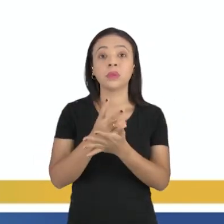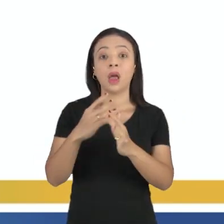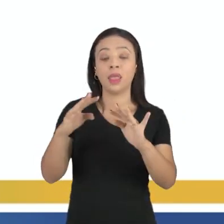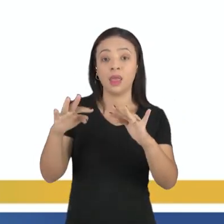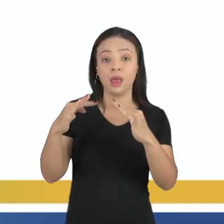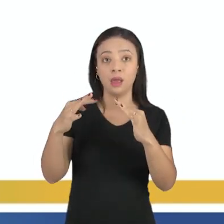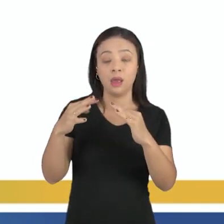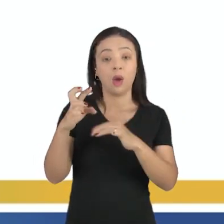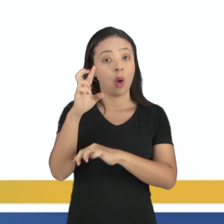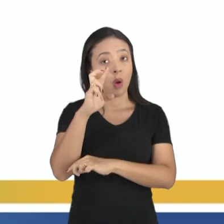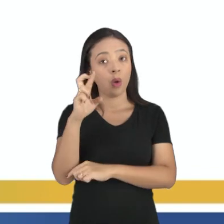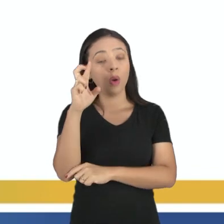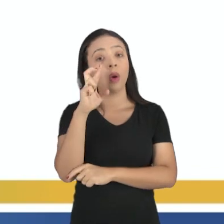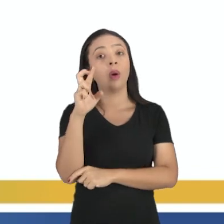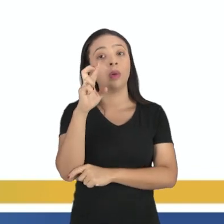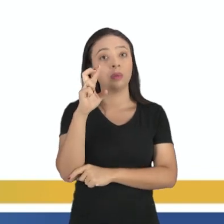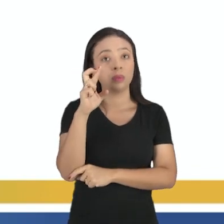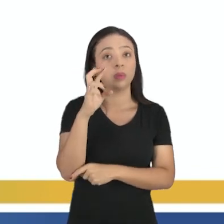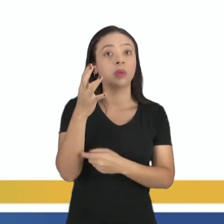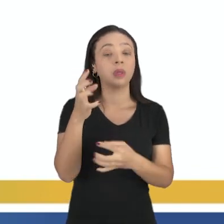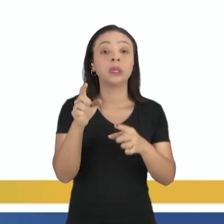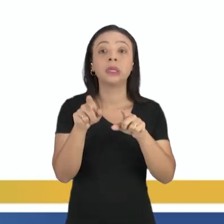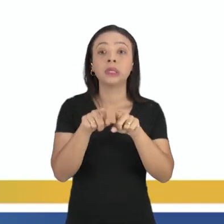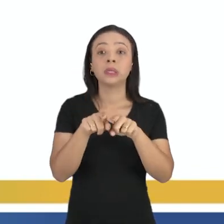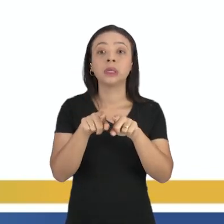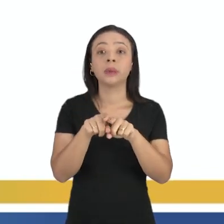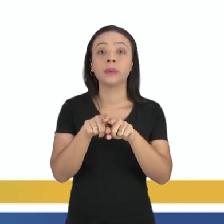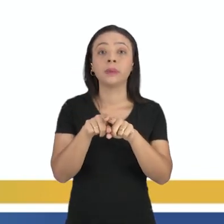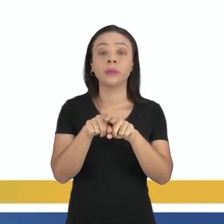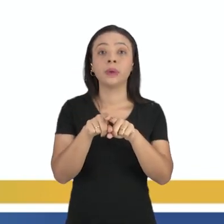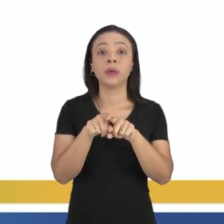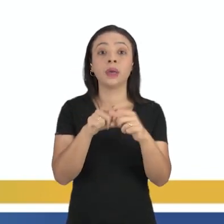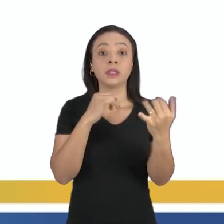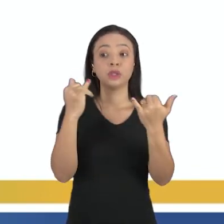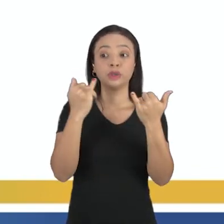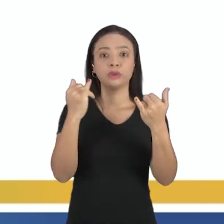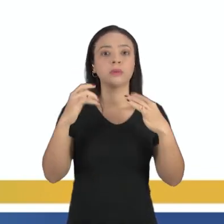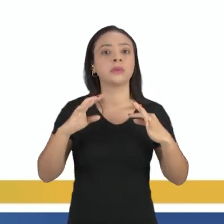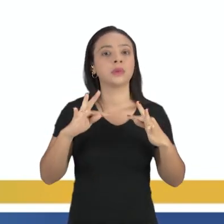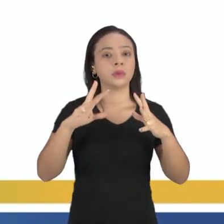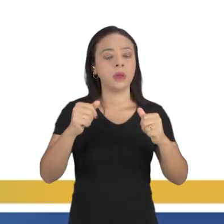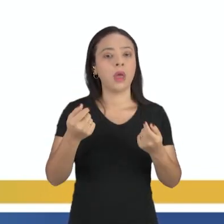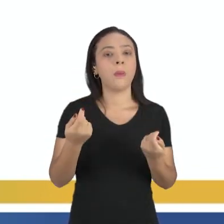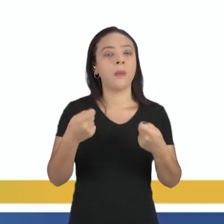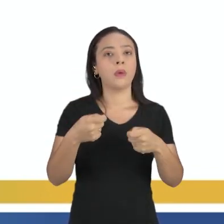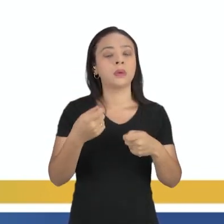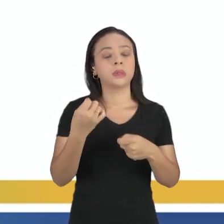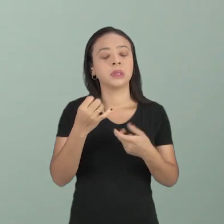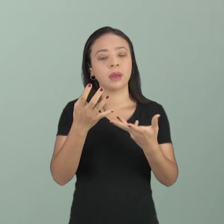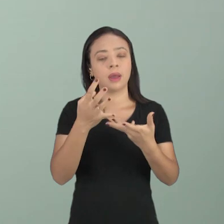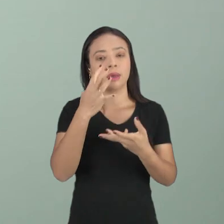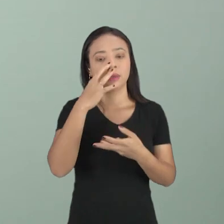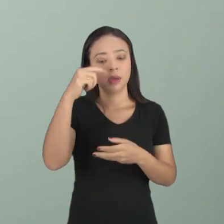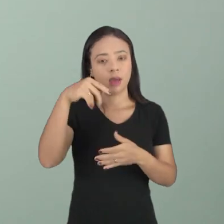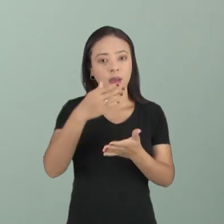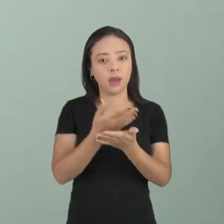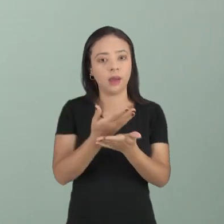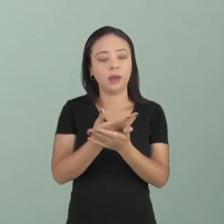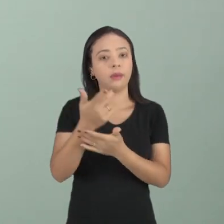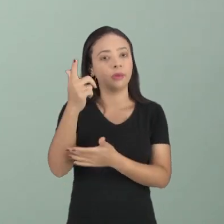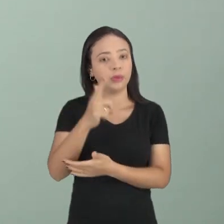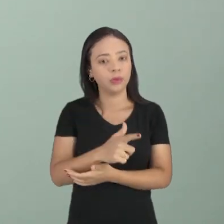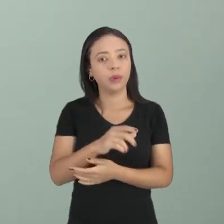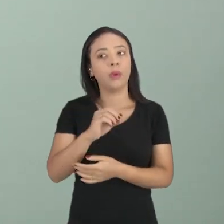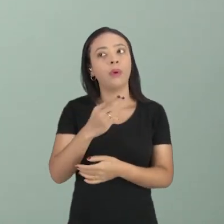medida, observando também a amplitude de dados. Então, se você quer assistir essa aula novamente, né, assim